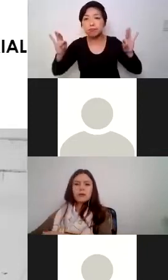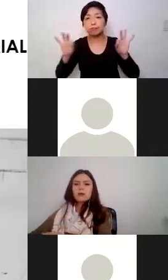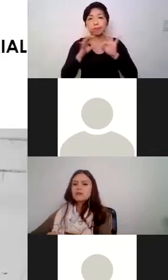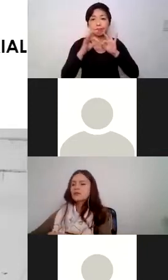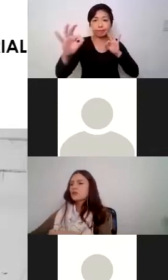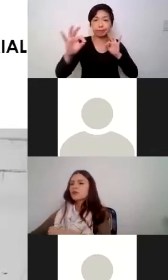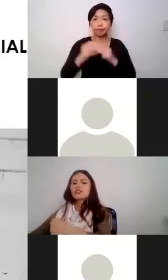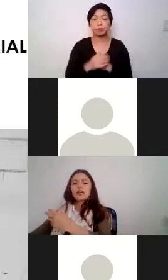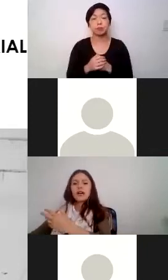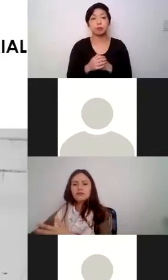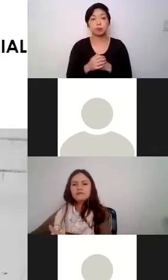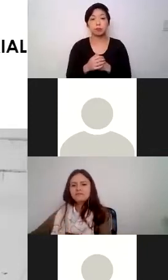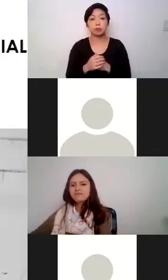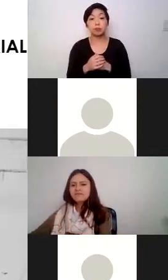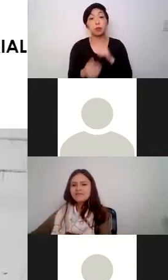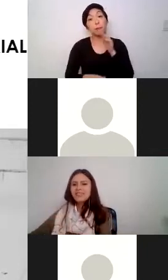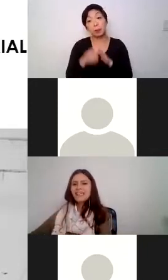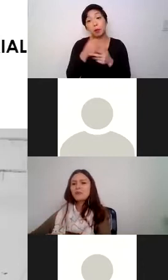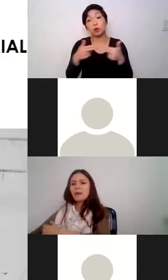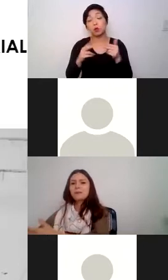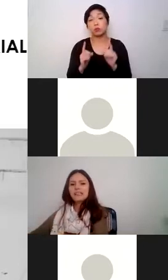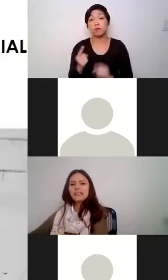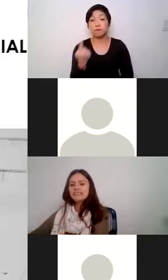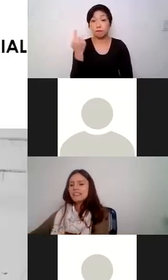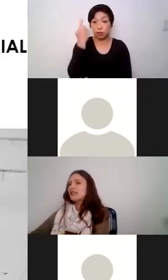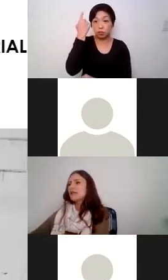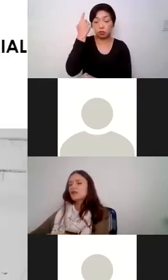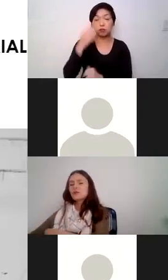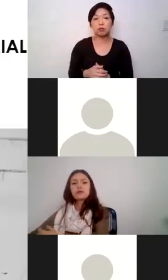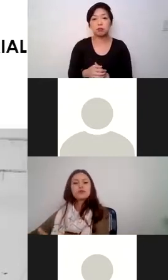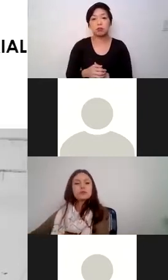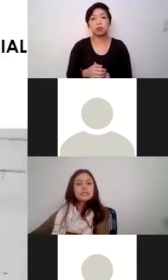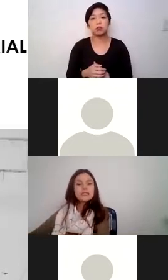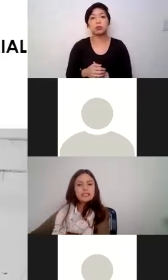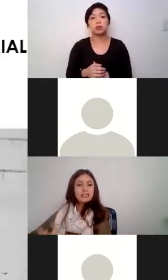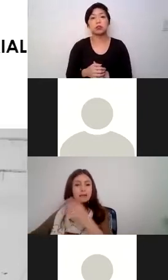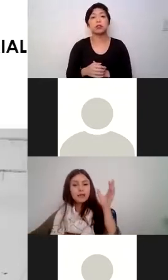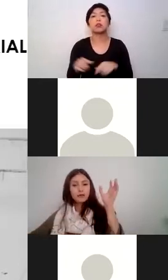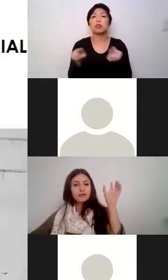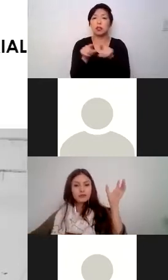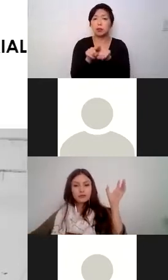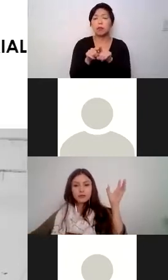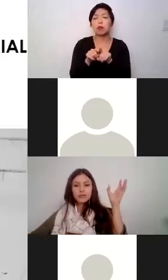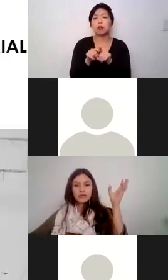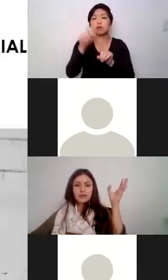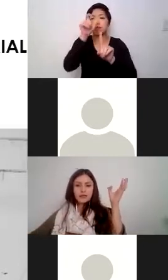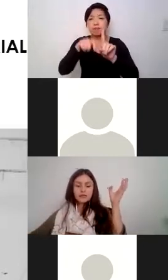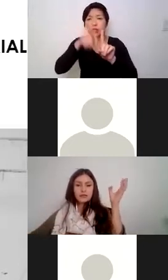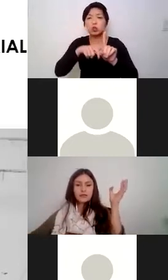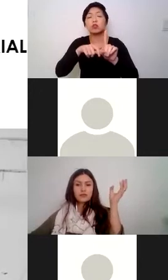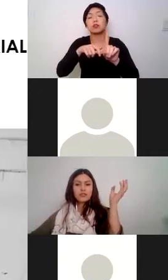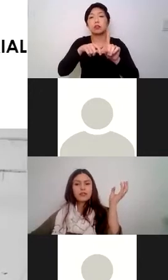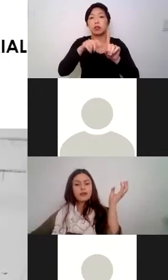acompanha uma estrutura vertical uma pira depois uma figura humana e da mão da figura humana da